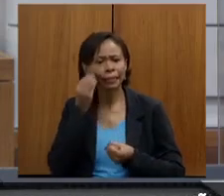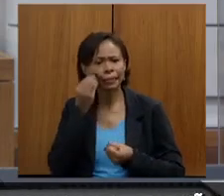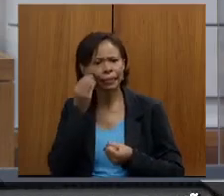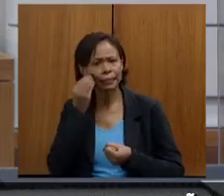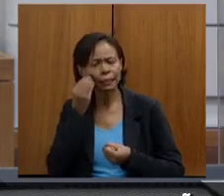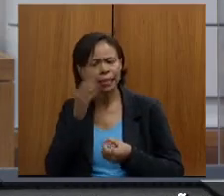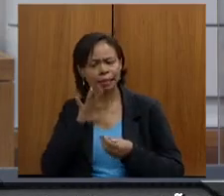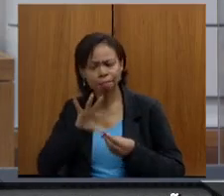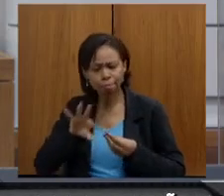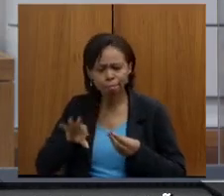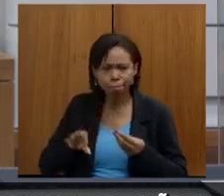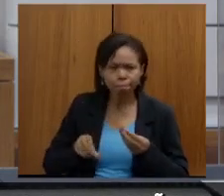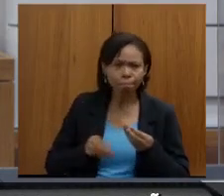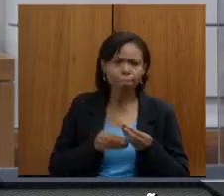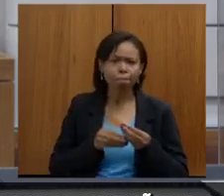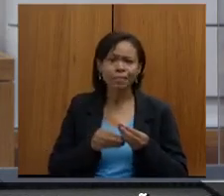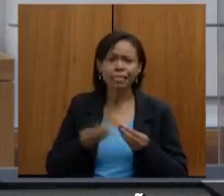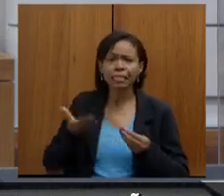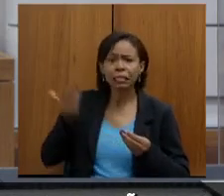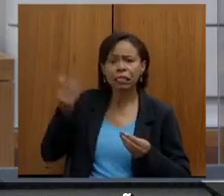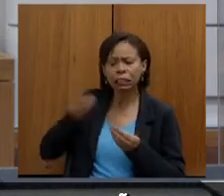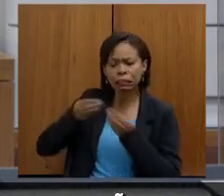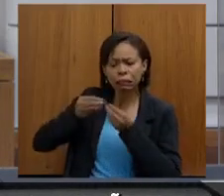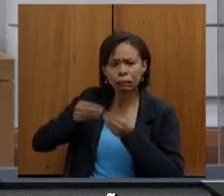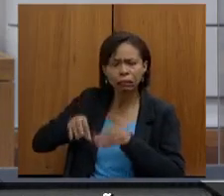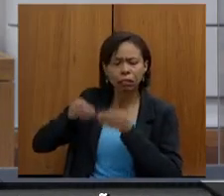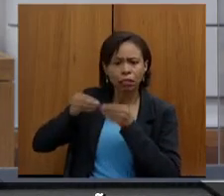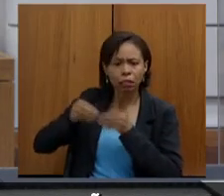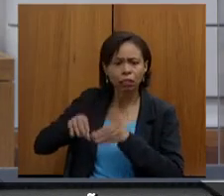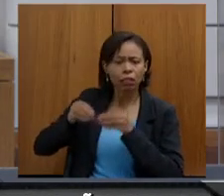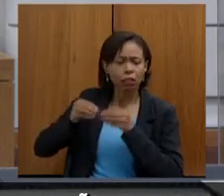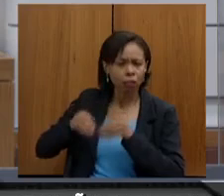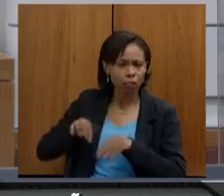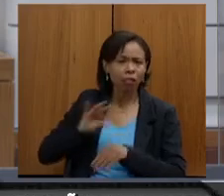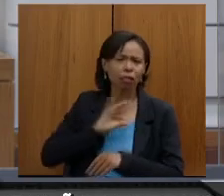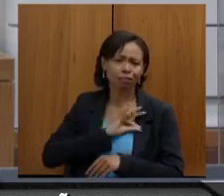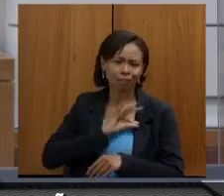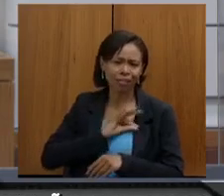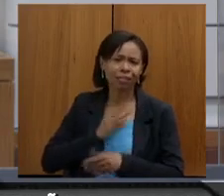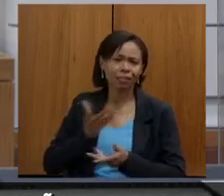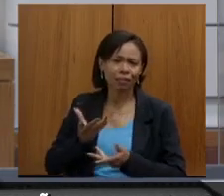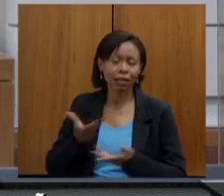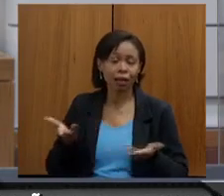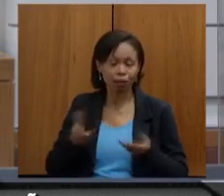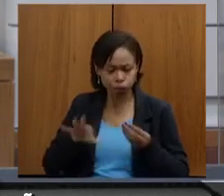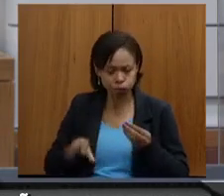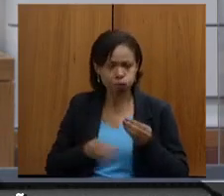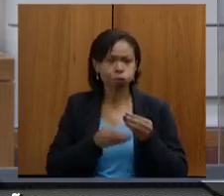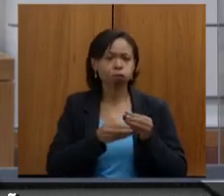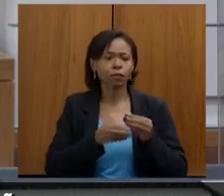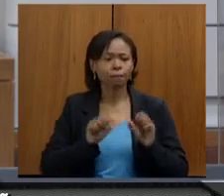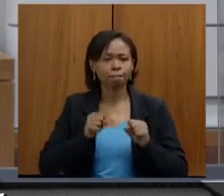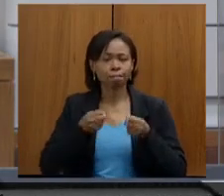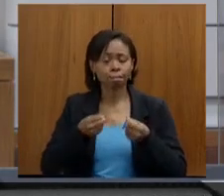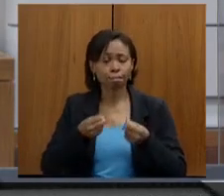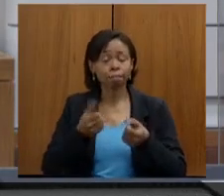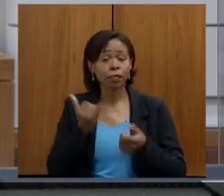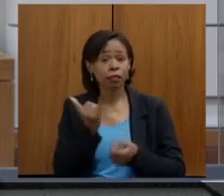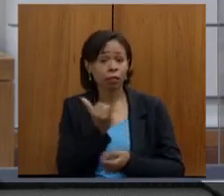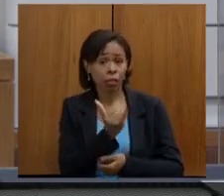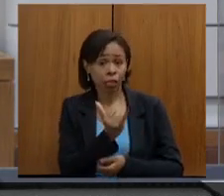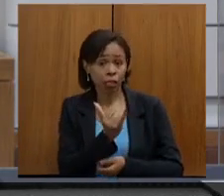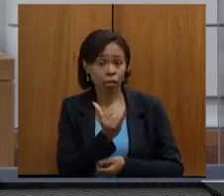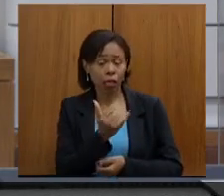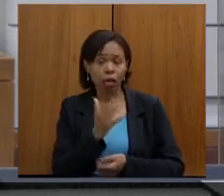à polícia militar pelo governo interior queria dizer também a ele o que de